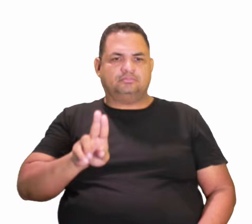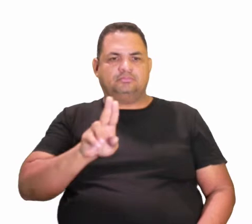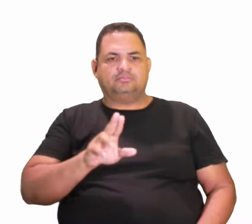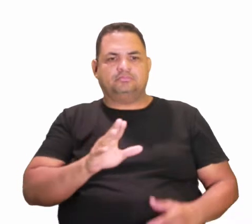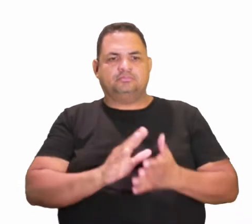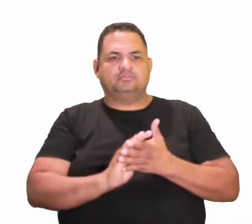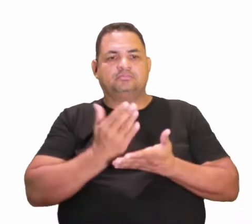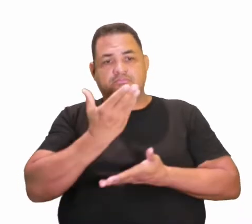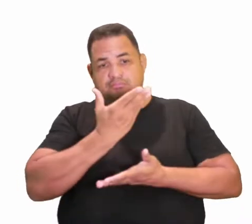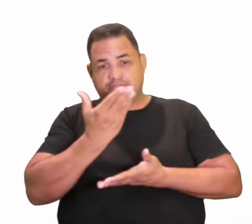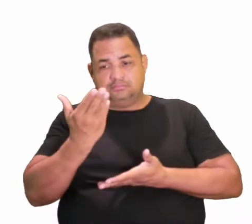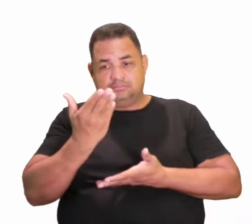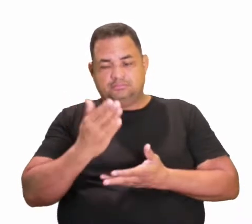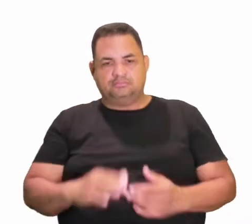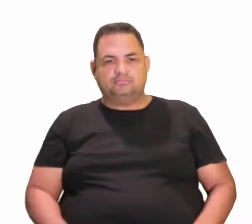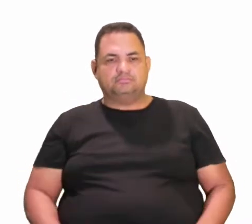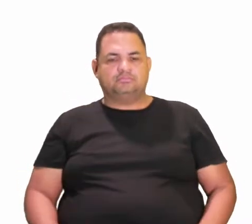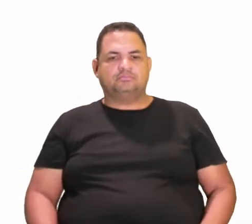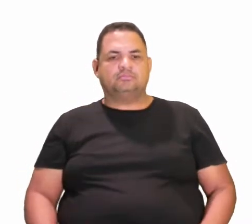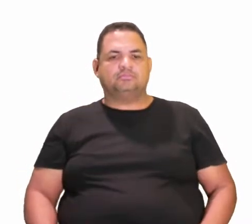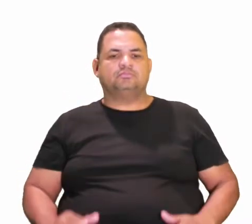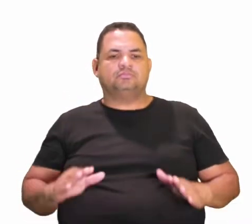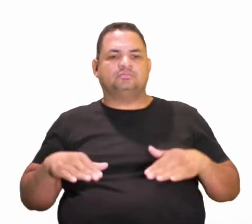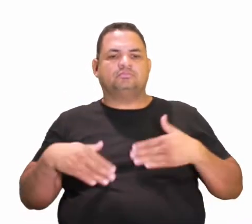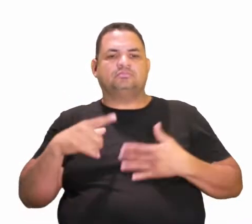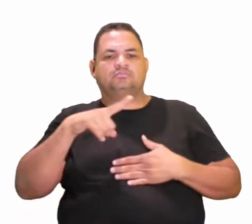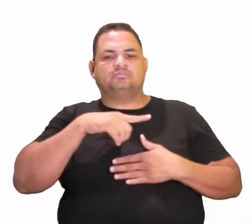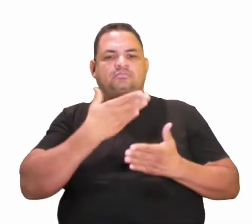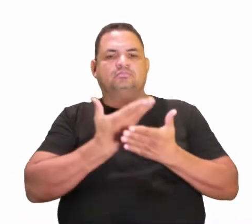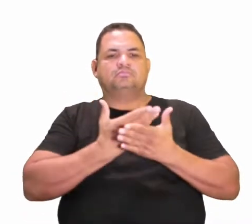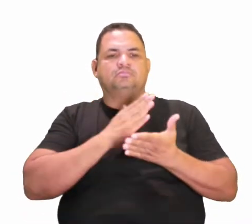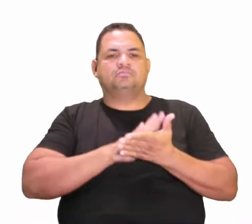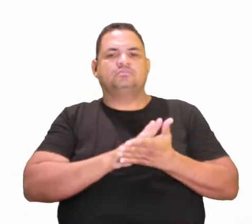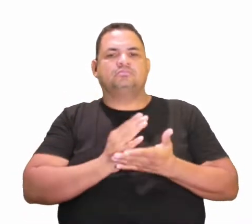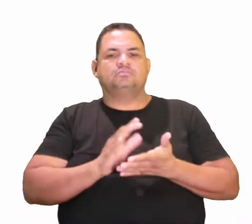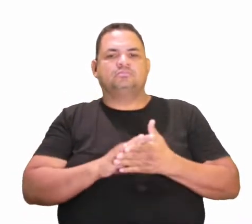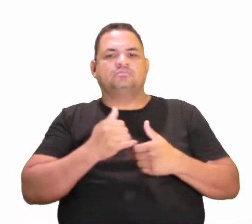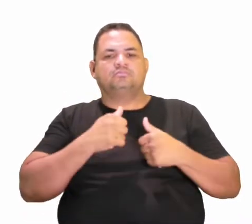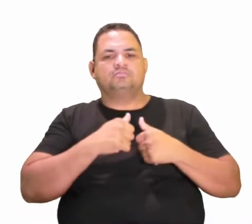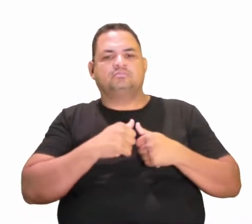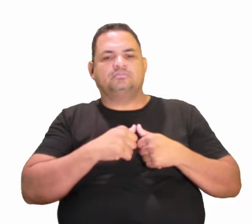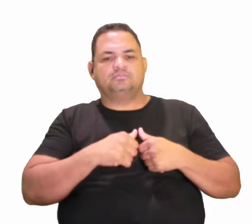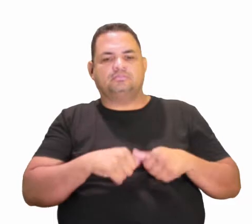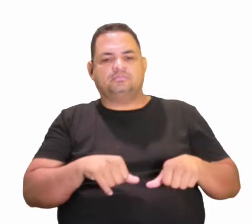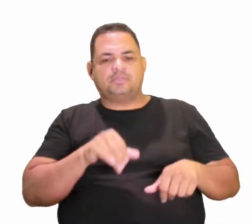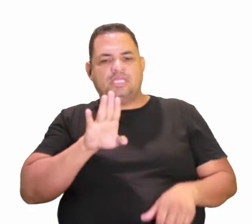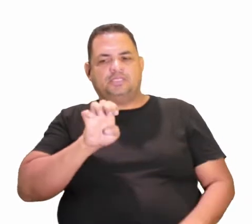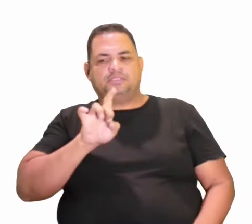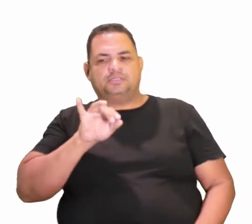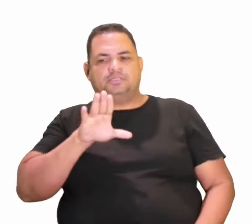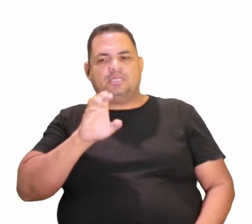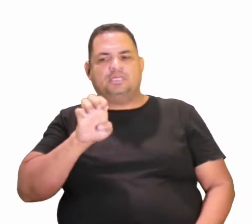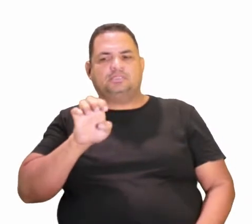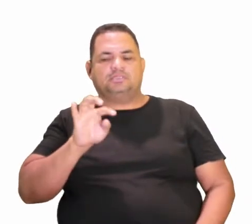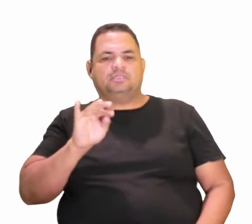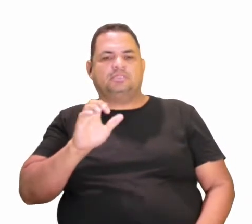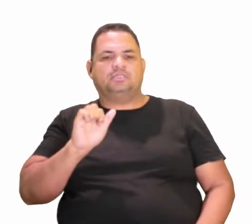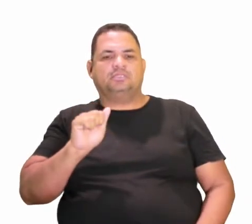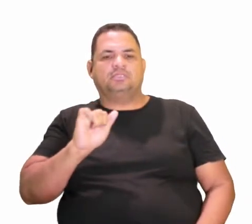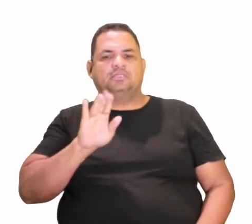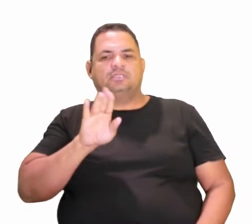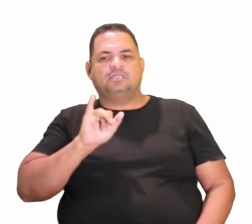no singular, certo? Então você vai ter a tradução de este, esta, isto,